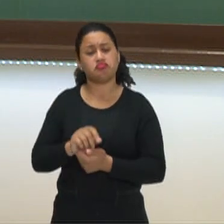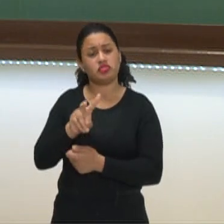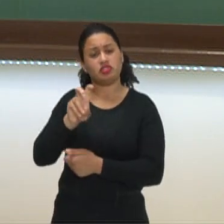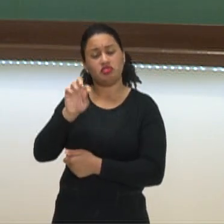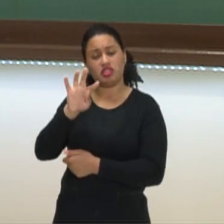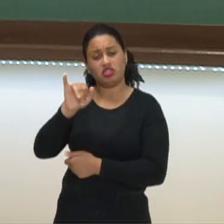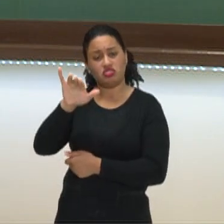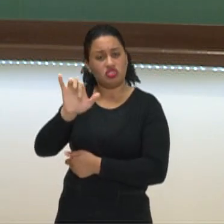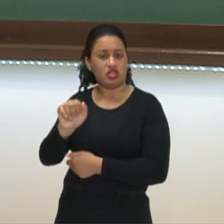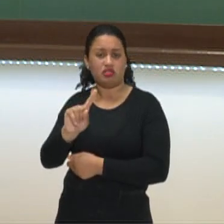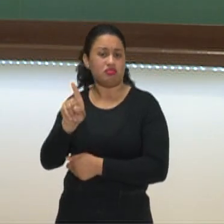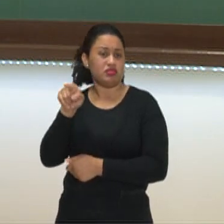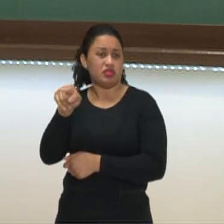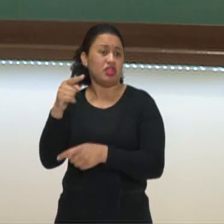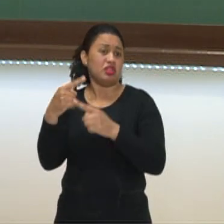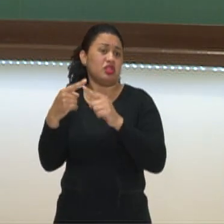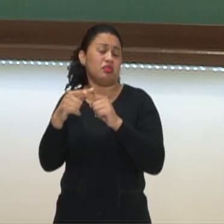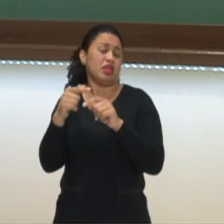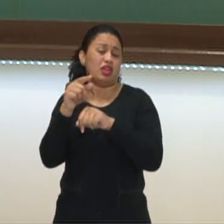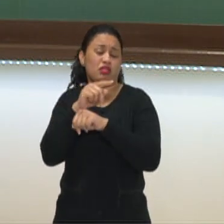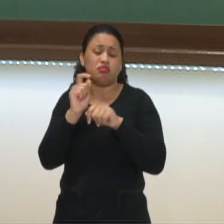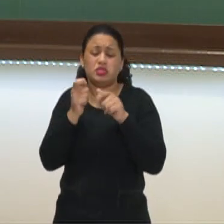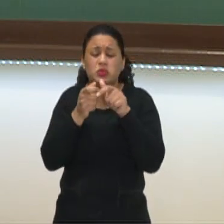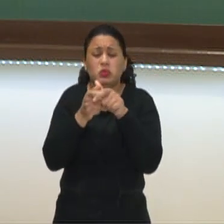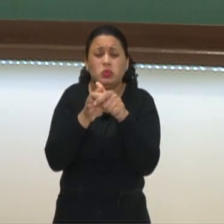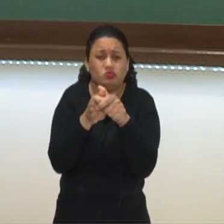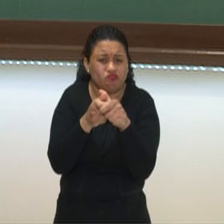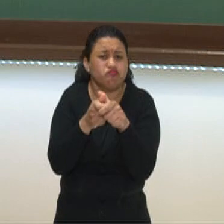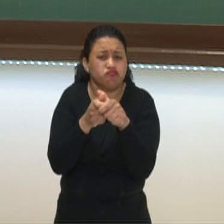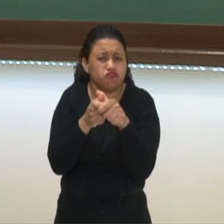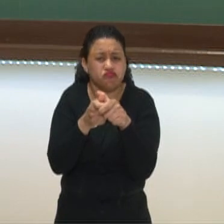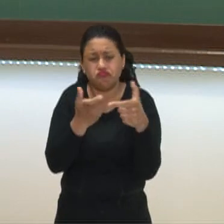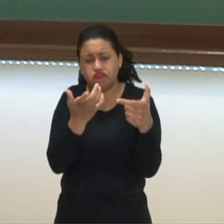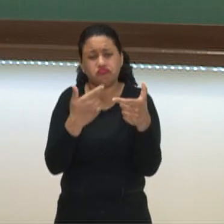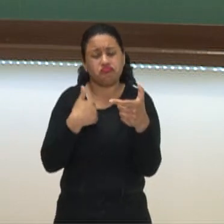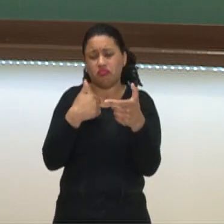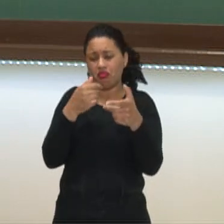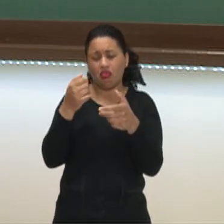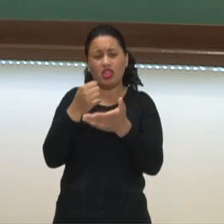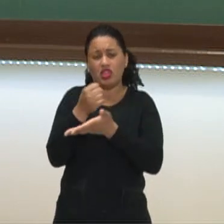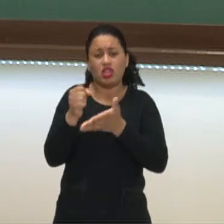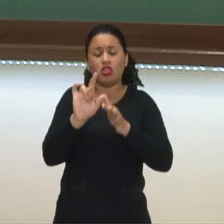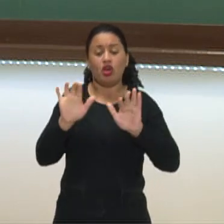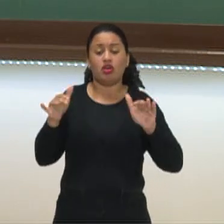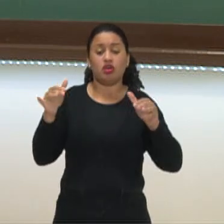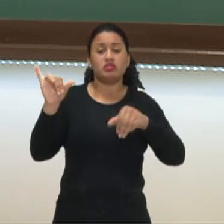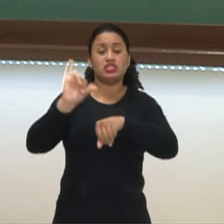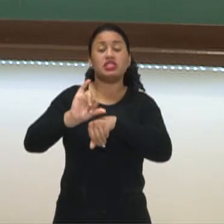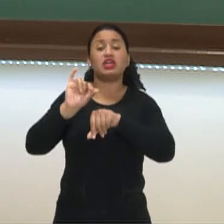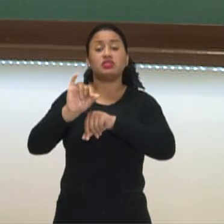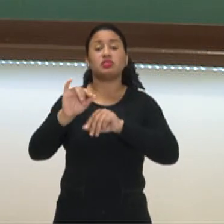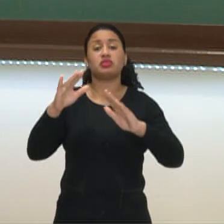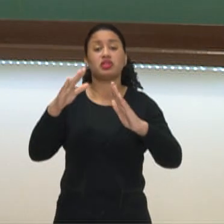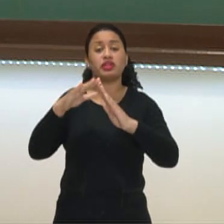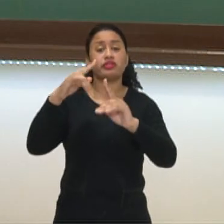porque realmente o Vaticano é um país muito pequeno e basicamente ali está só o centro da Igreja